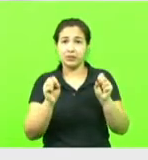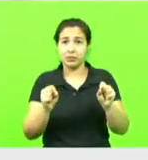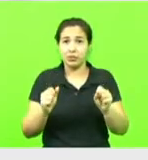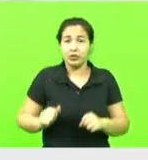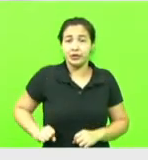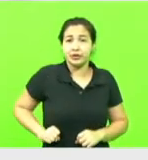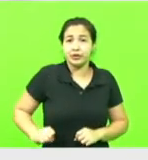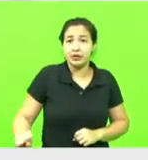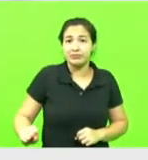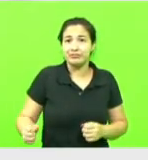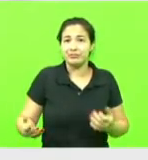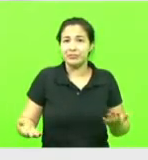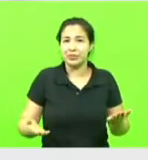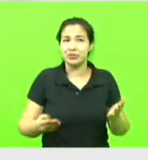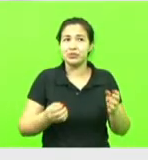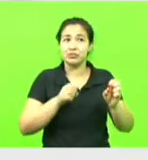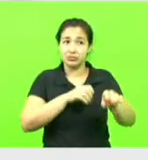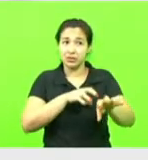lá na escola.